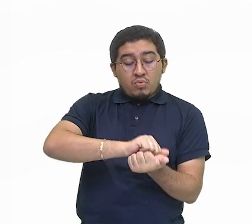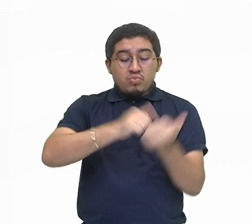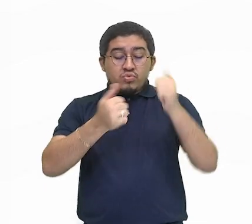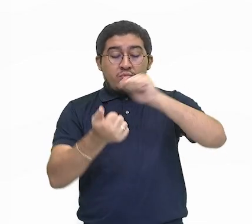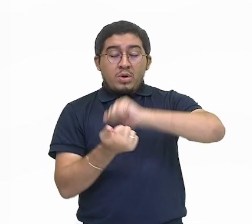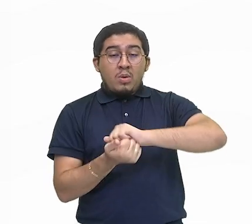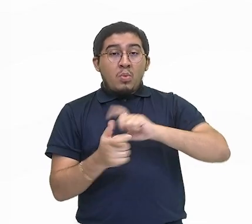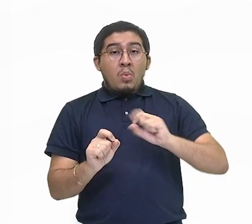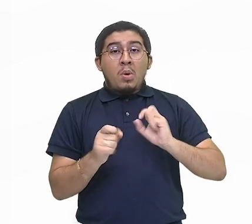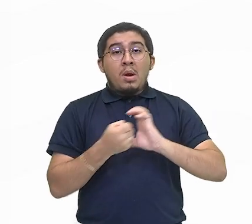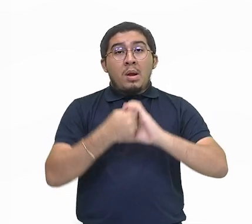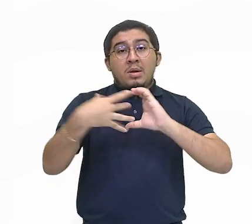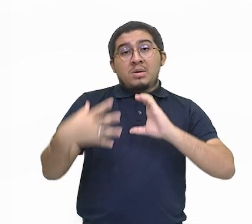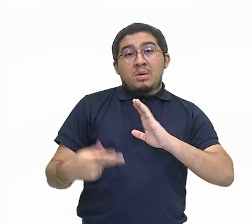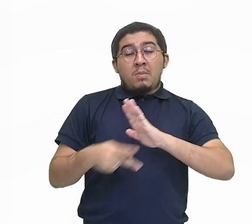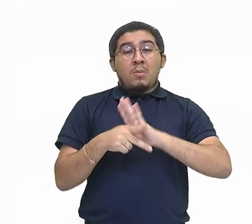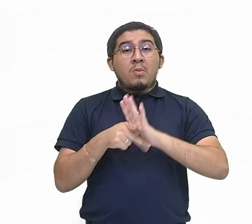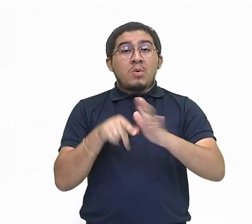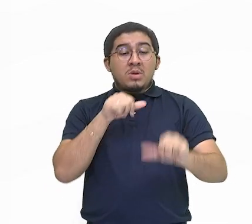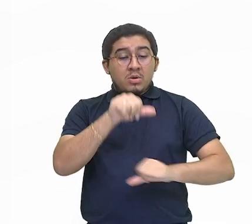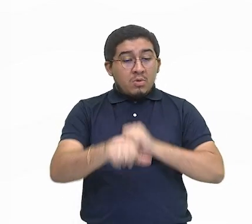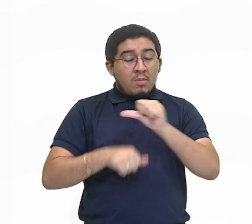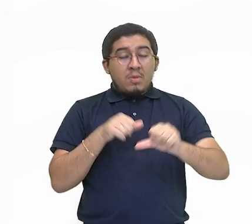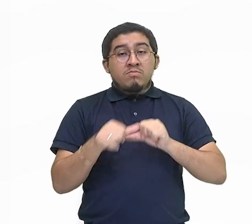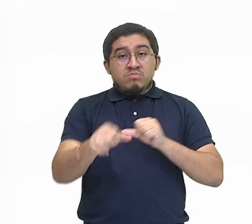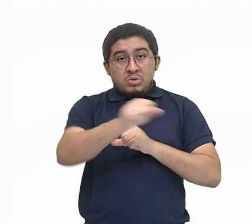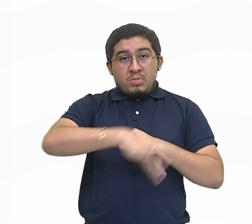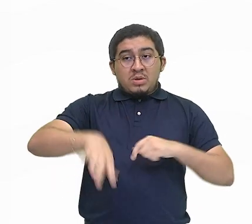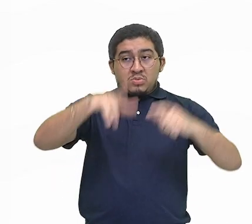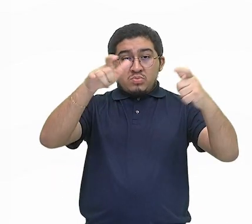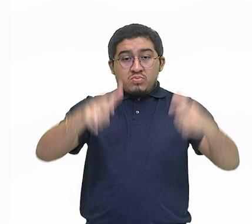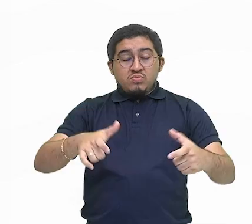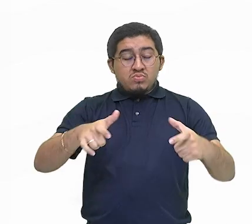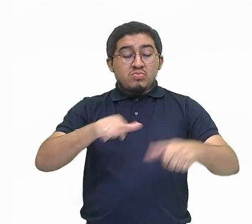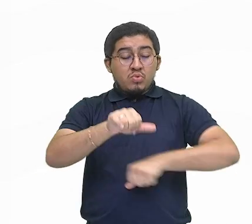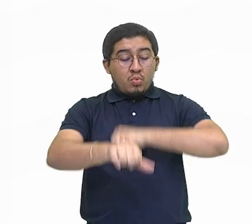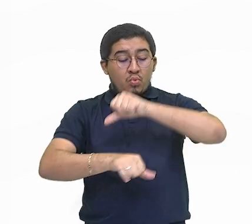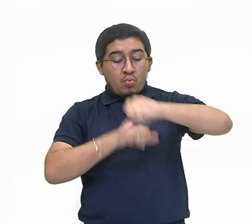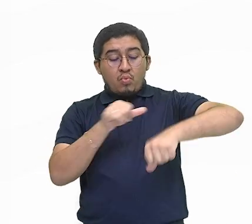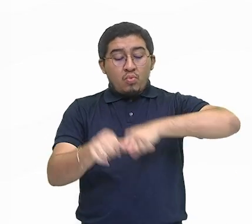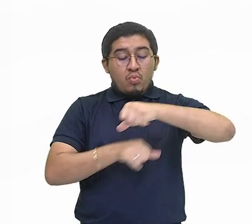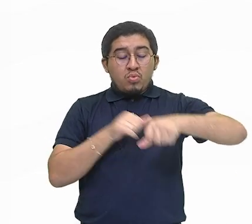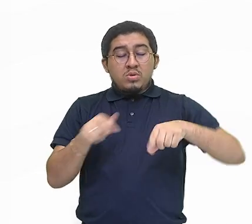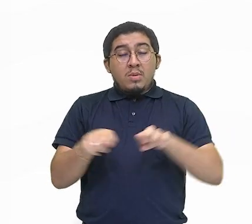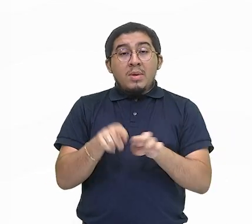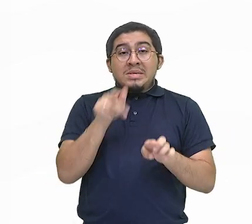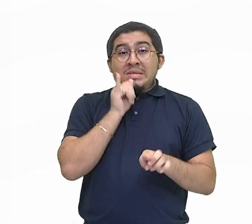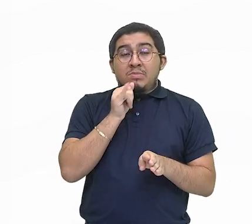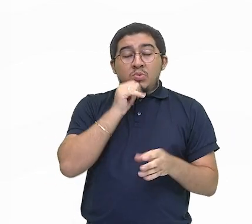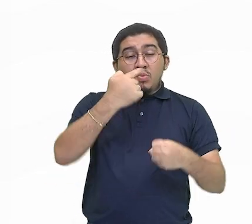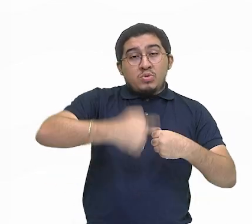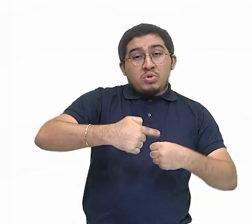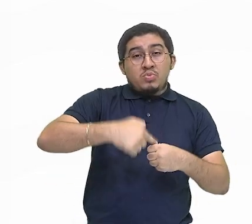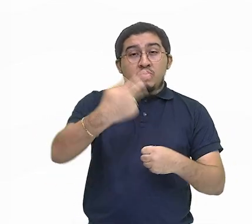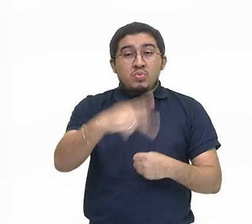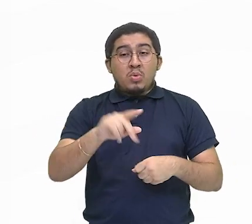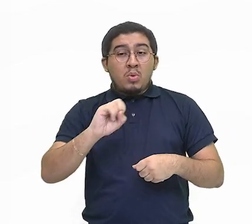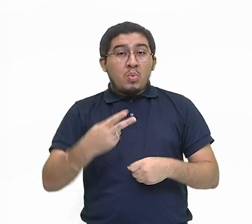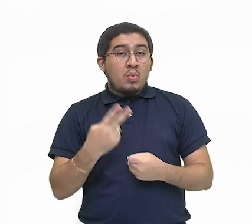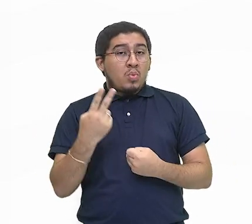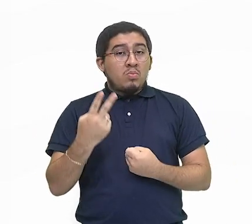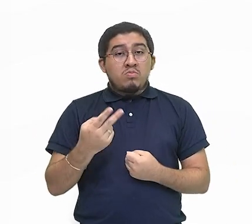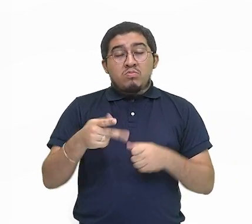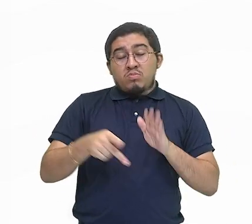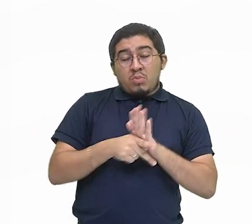as características de um lugar, as características sociais do seu município, da sua cidade e